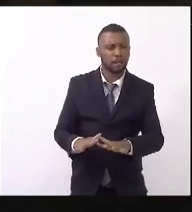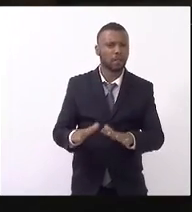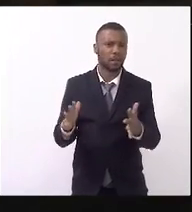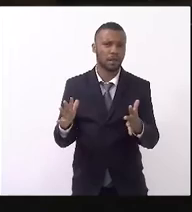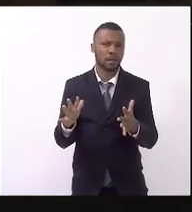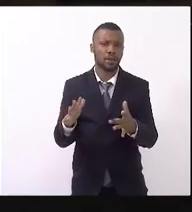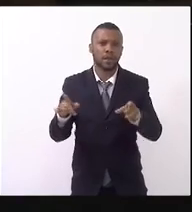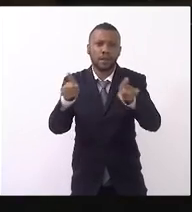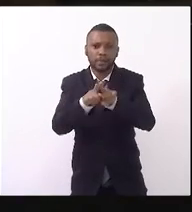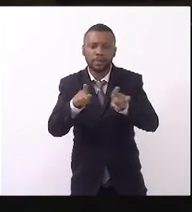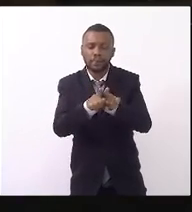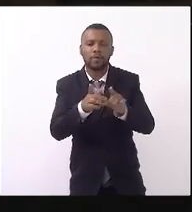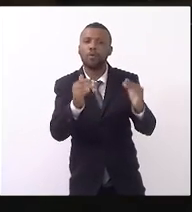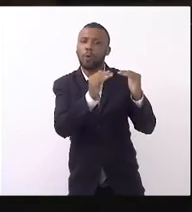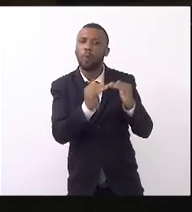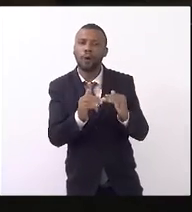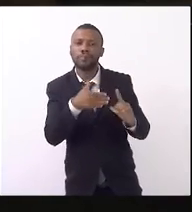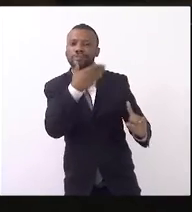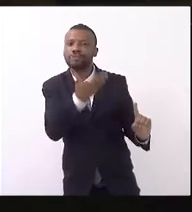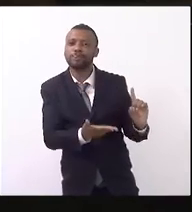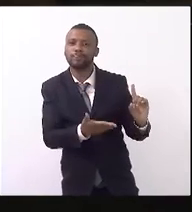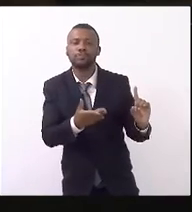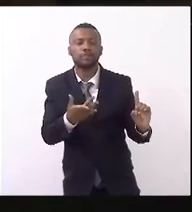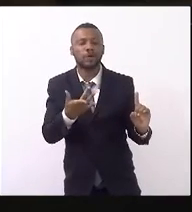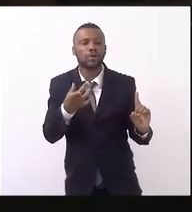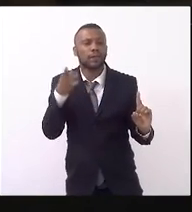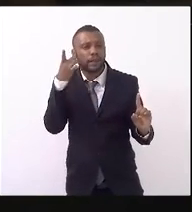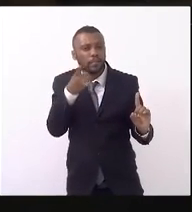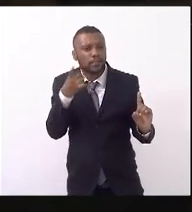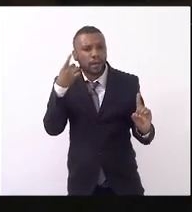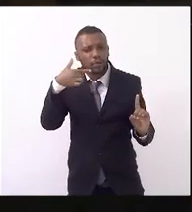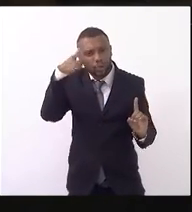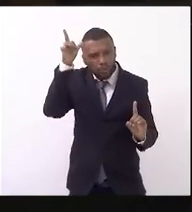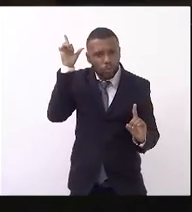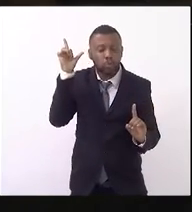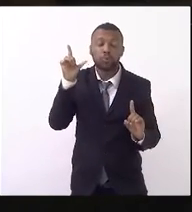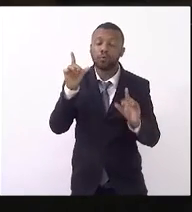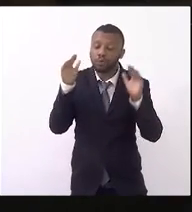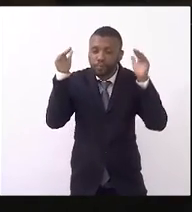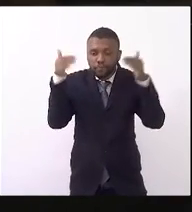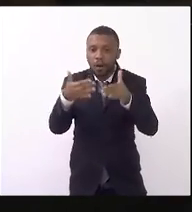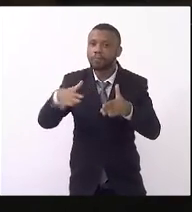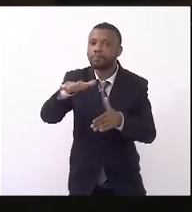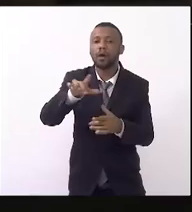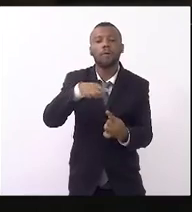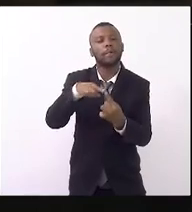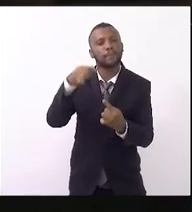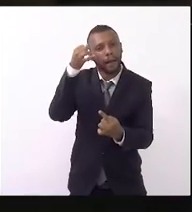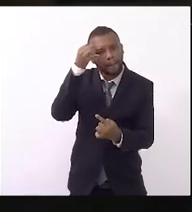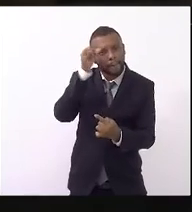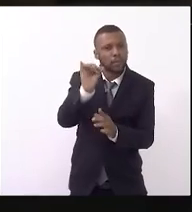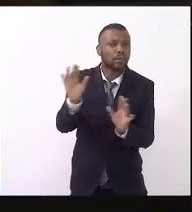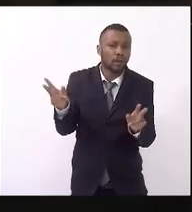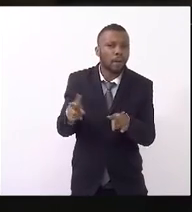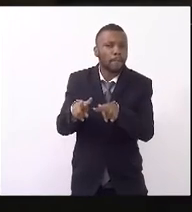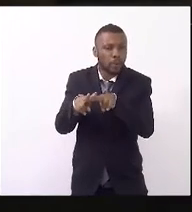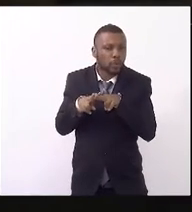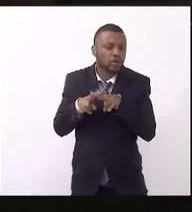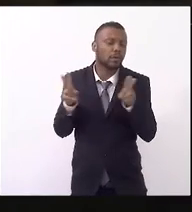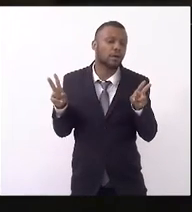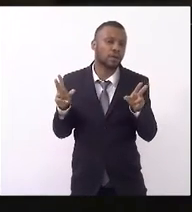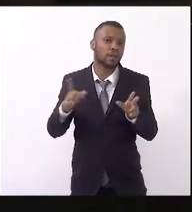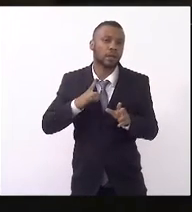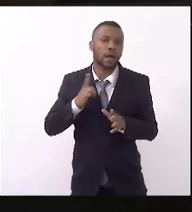pelo nobre deputado Luiz Paulo, que me antecedeu, na linha preventiva. Portanto, ele possui